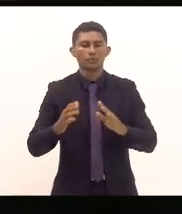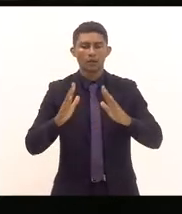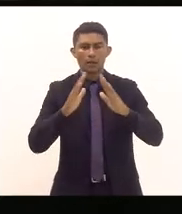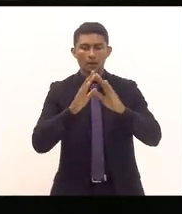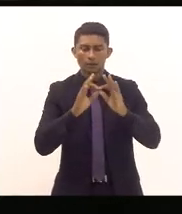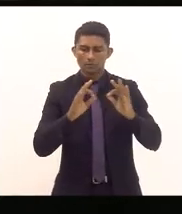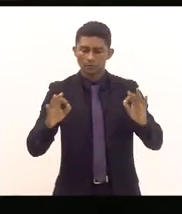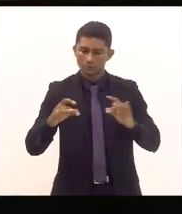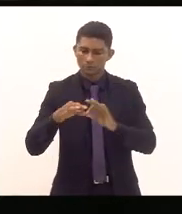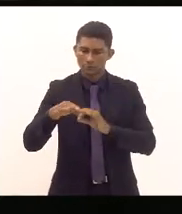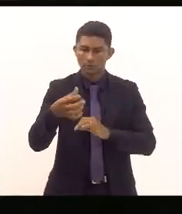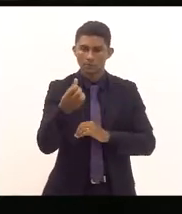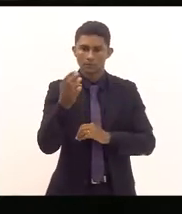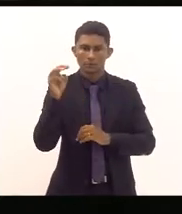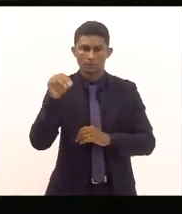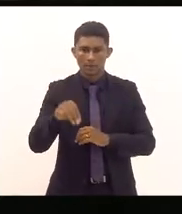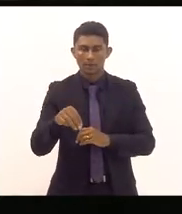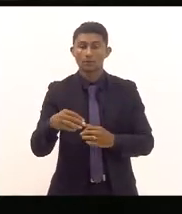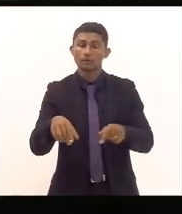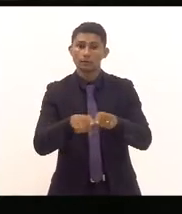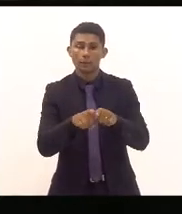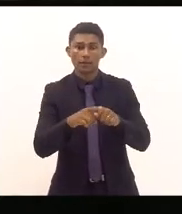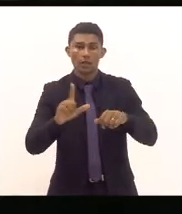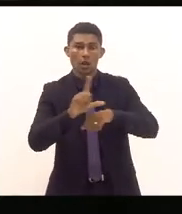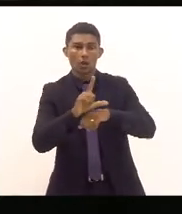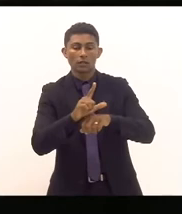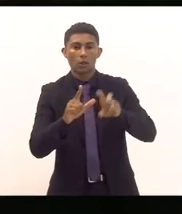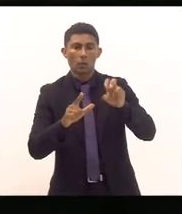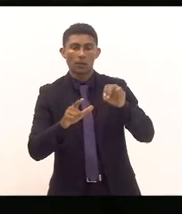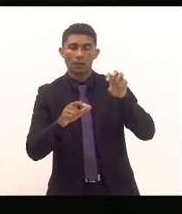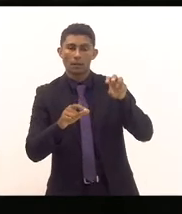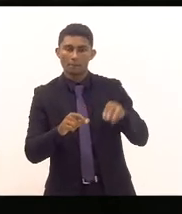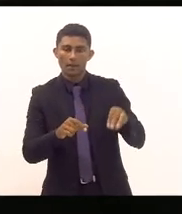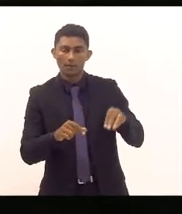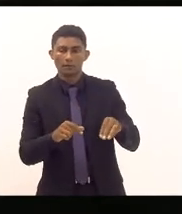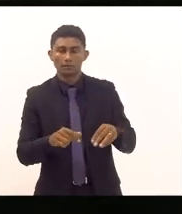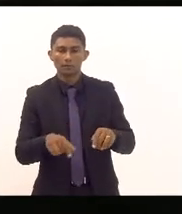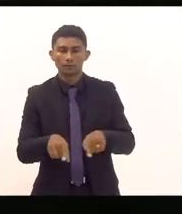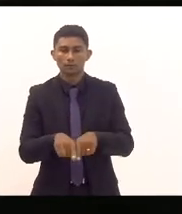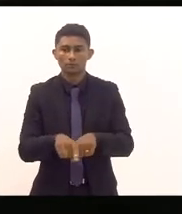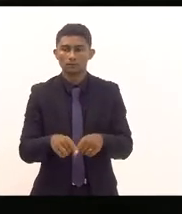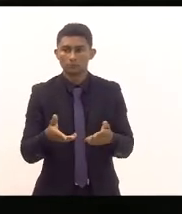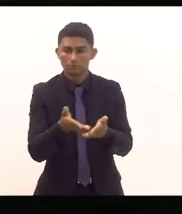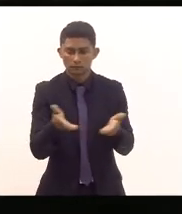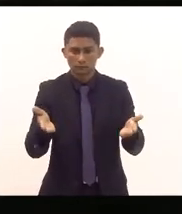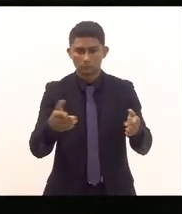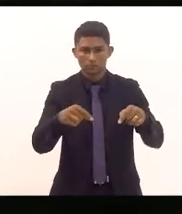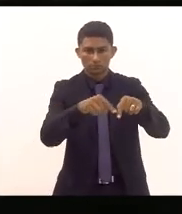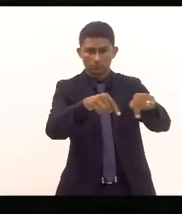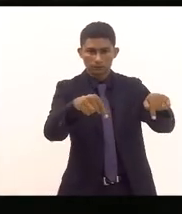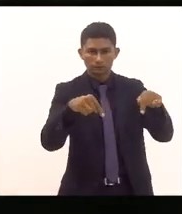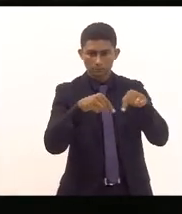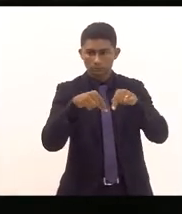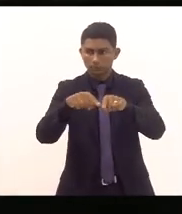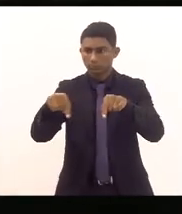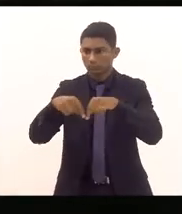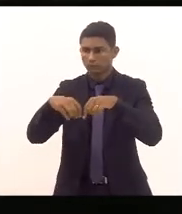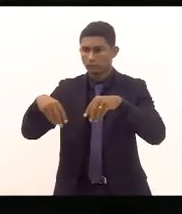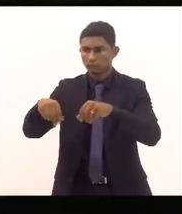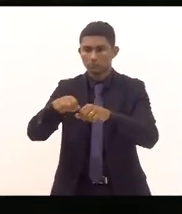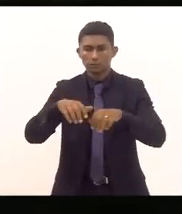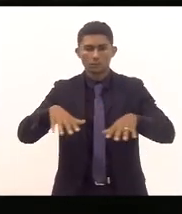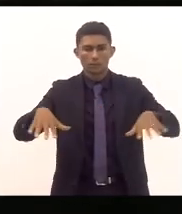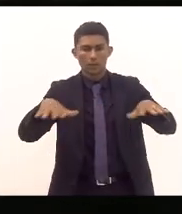quadrados e Comércio 50 metros quadrados situada em loteamentos irregulares ou clandestinos em áreas de pós